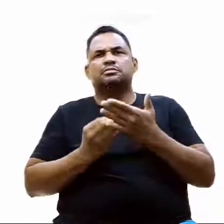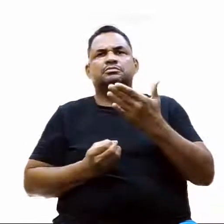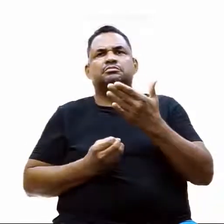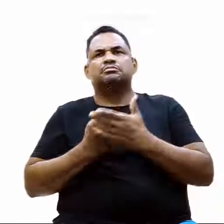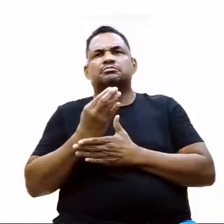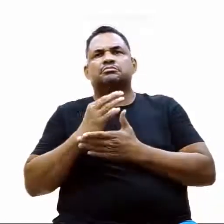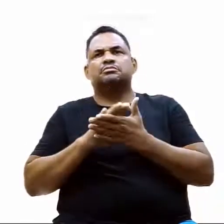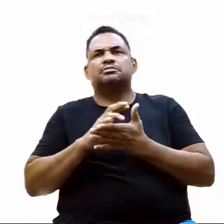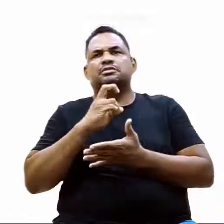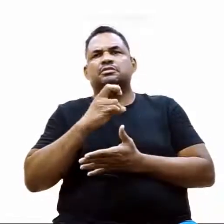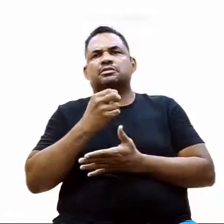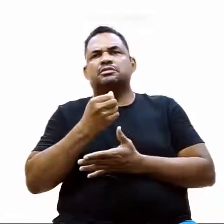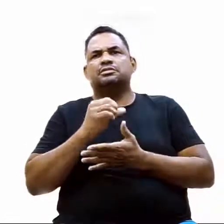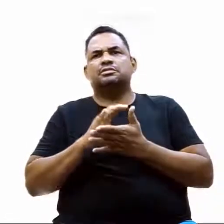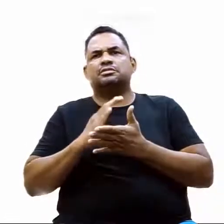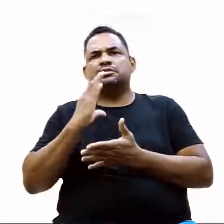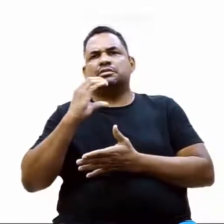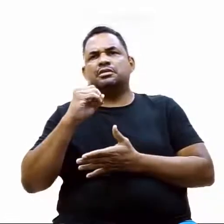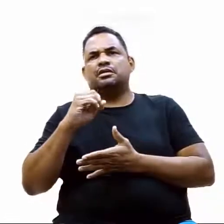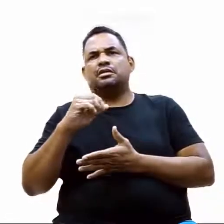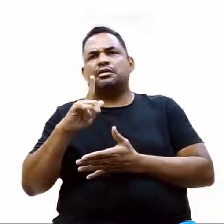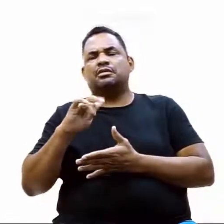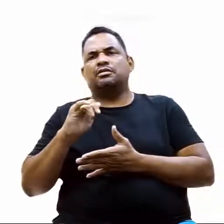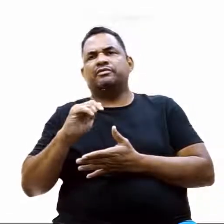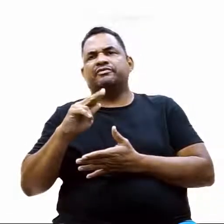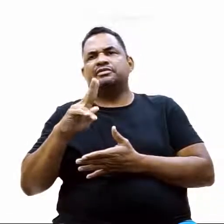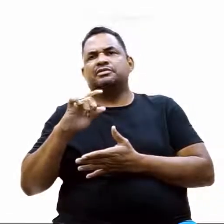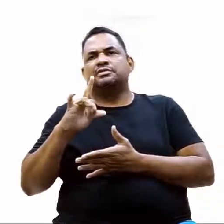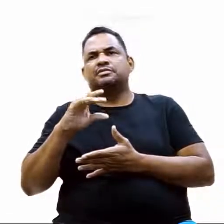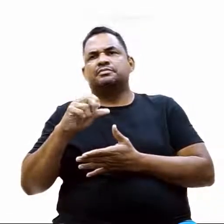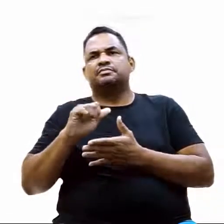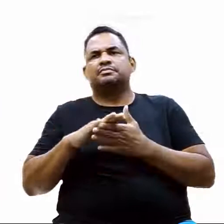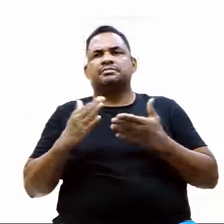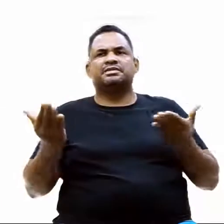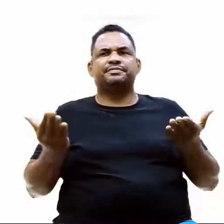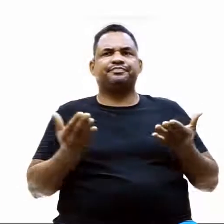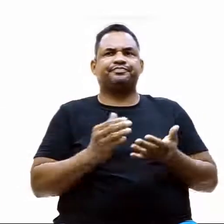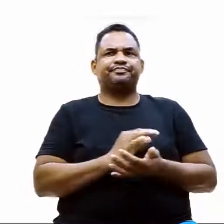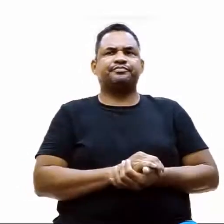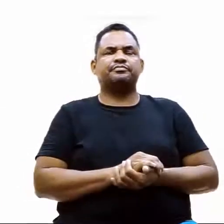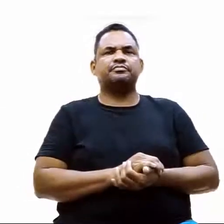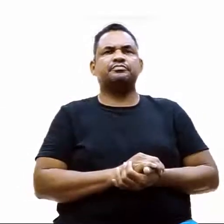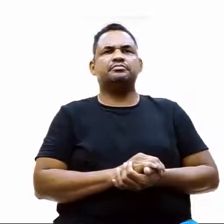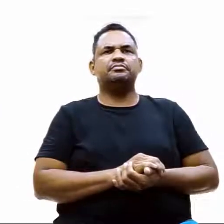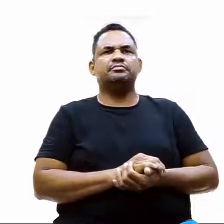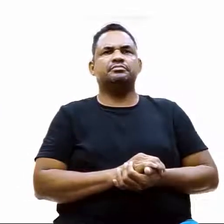dá 56 gramas de calvígene. E na